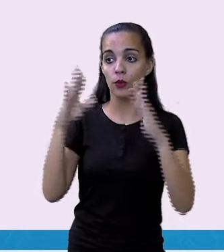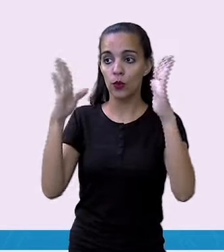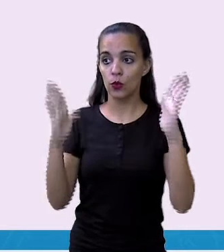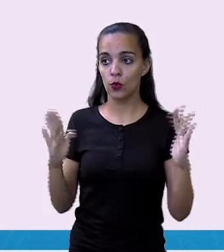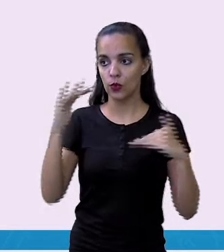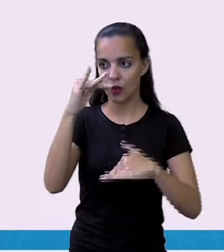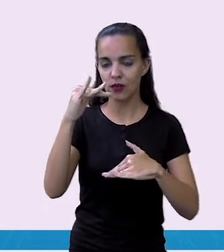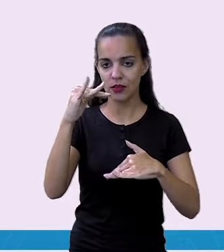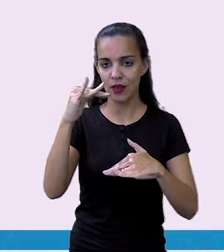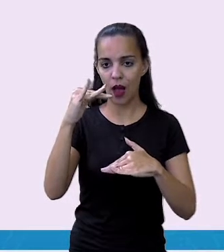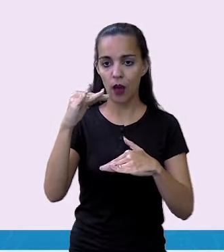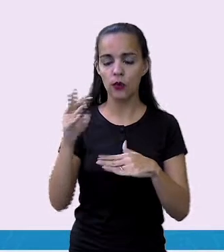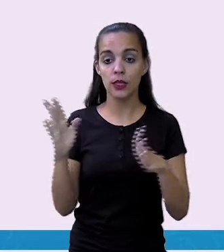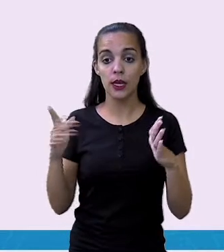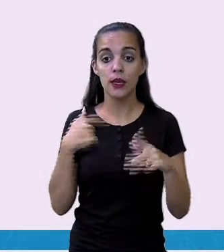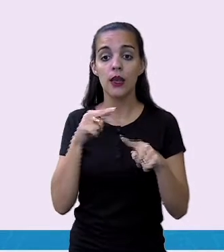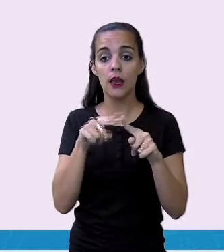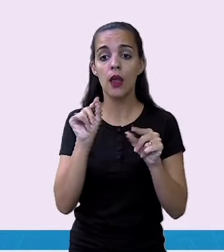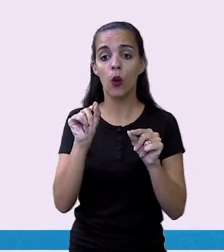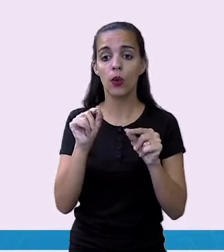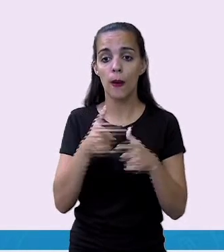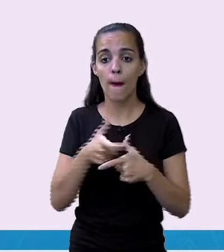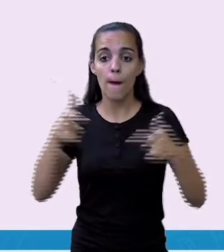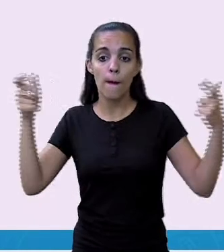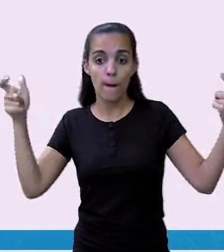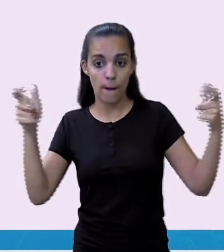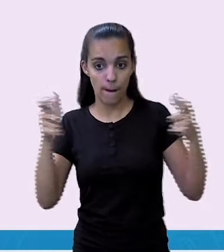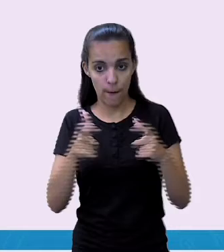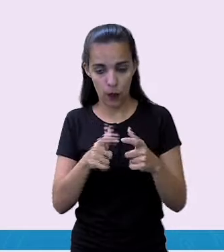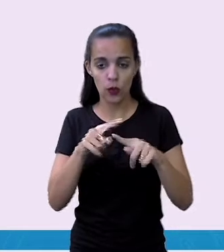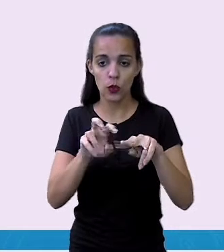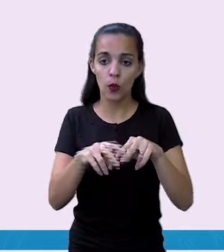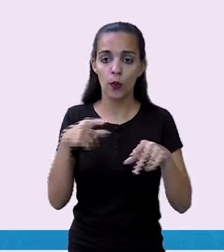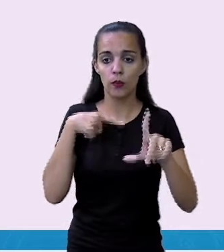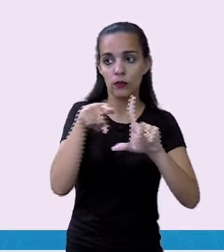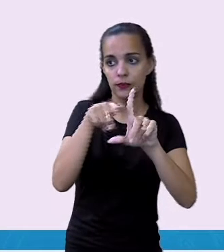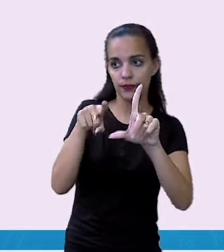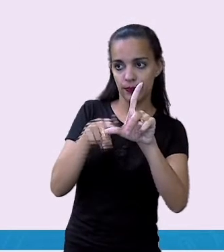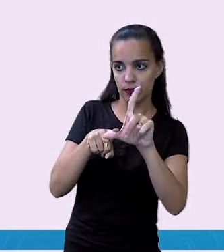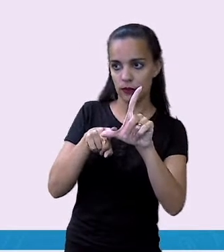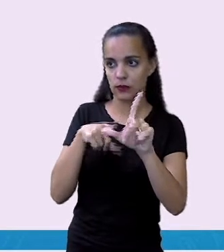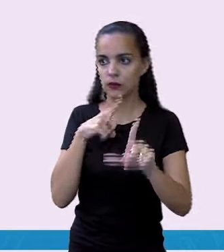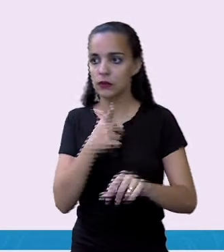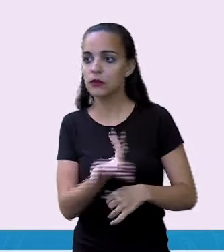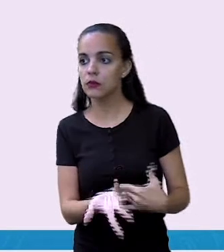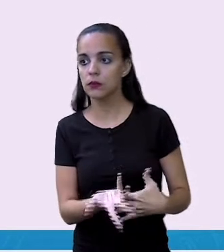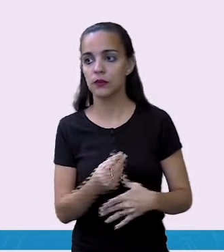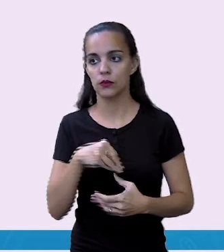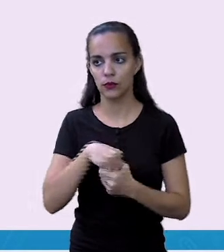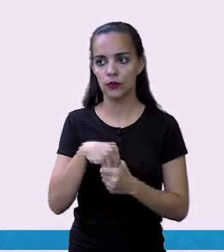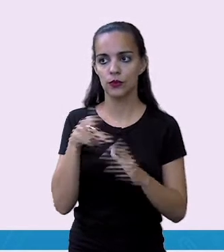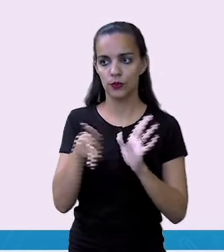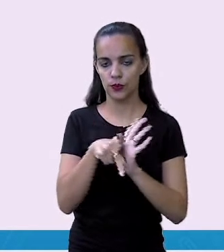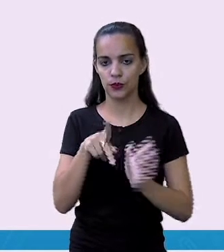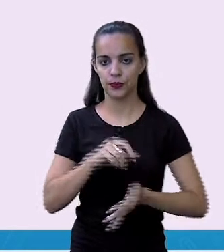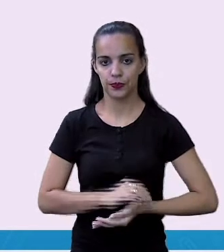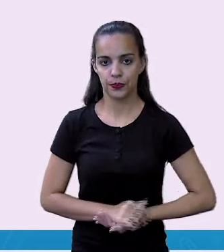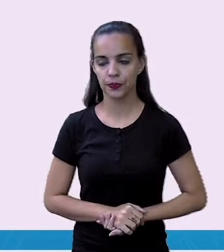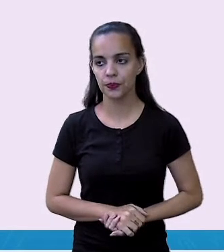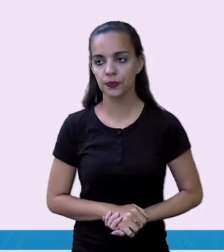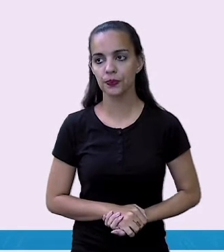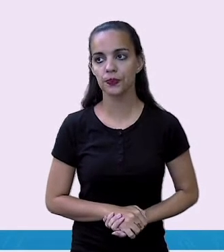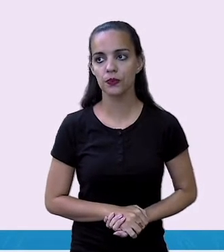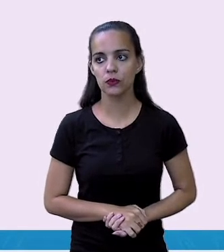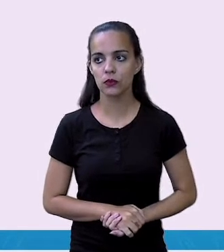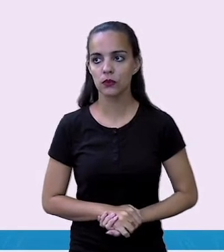a ângulos iguais, congruentes, eu posso falar que eu tenho lados homólogos.